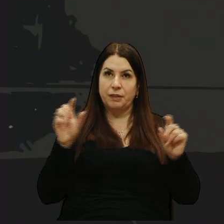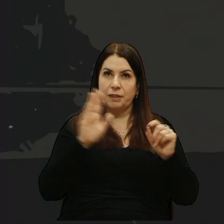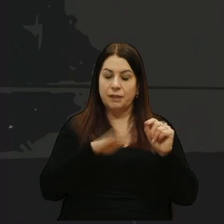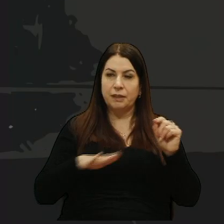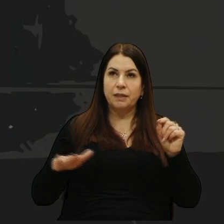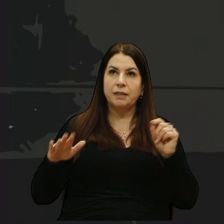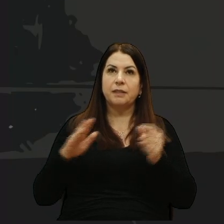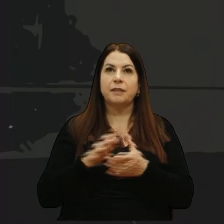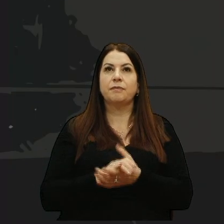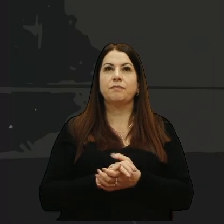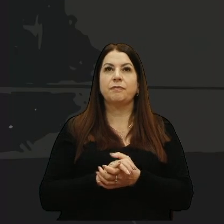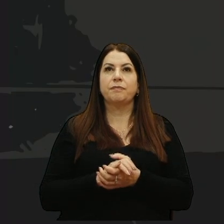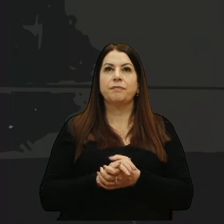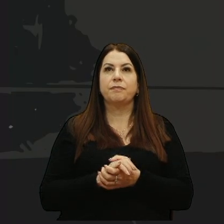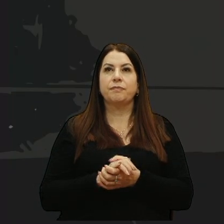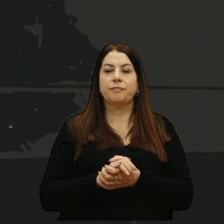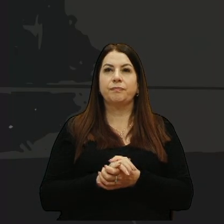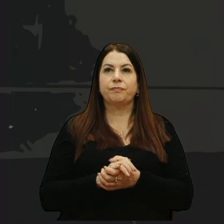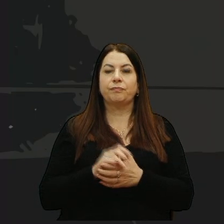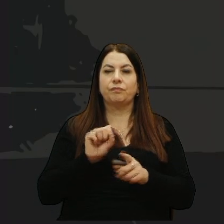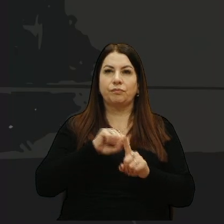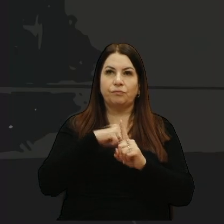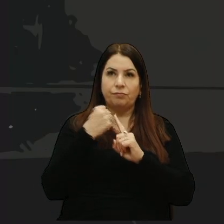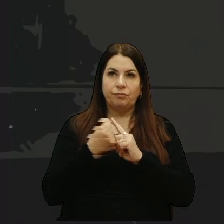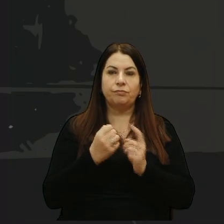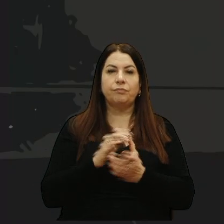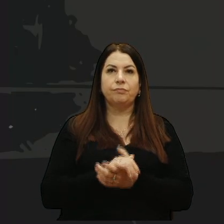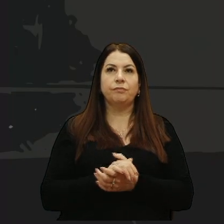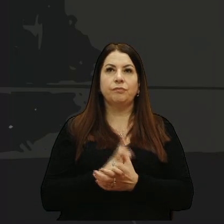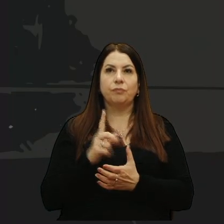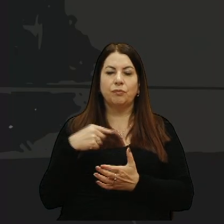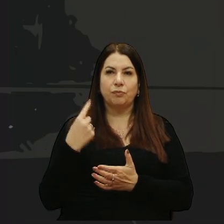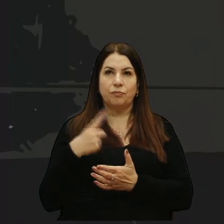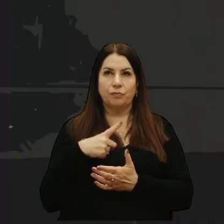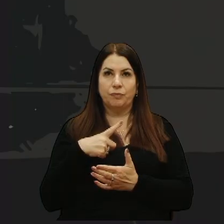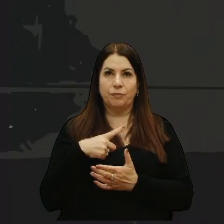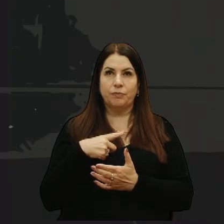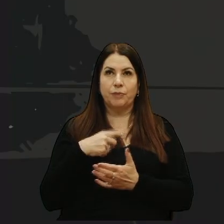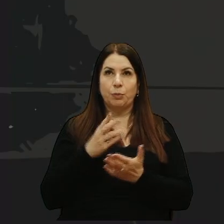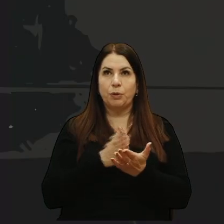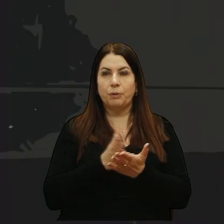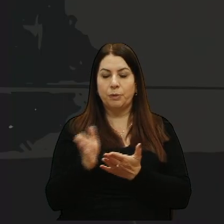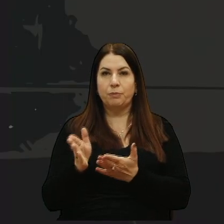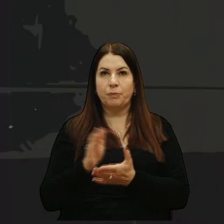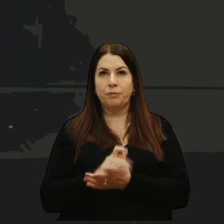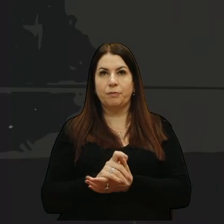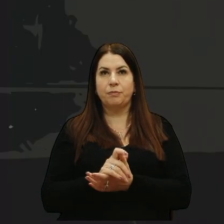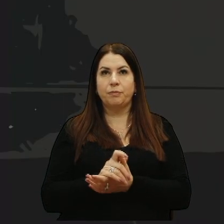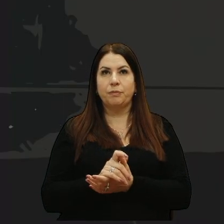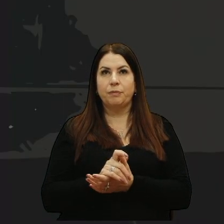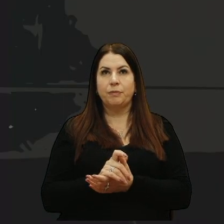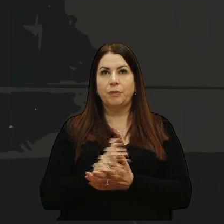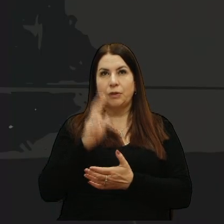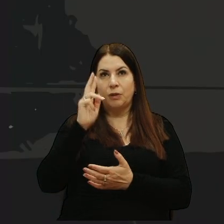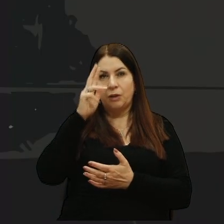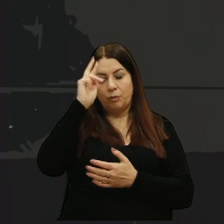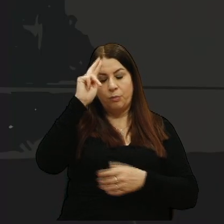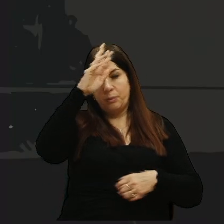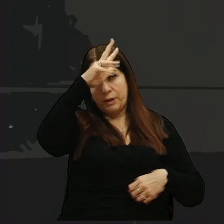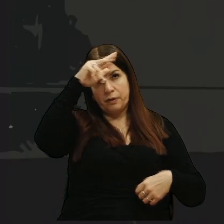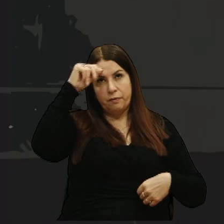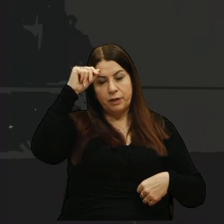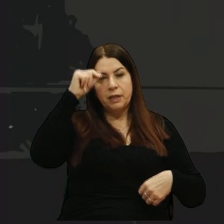crianças são da sociedade. Nós tiramos como encaminhamentos, vamos levar ao prefeito, é